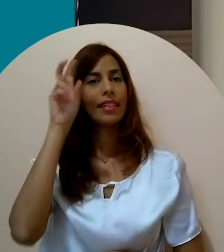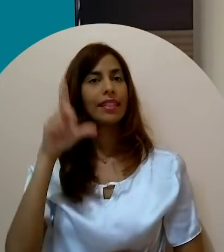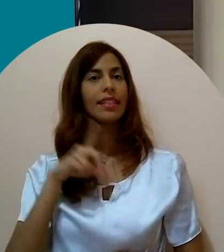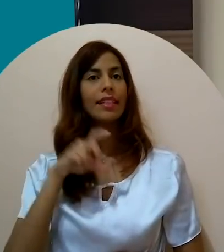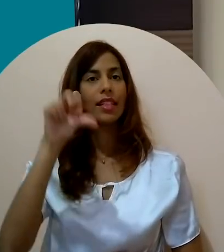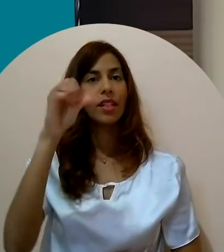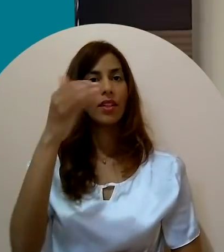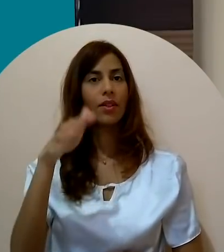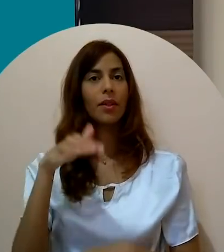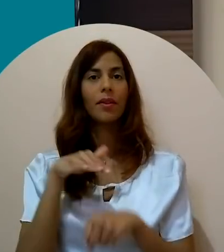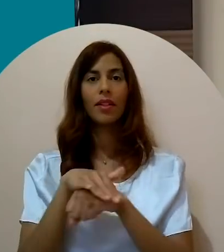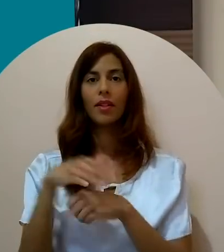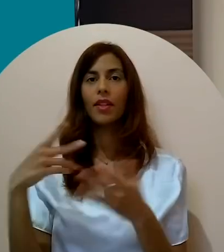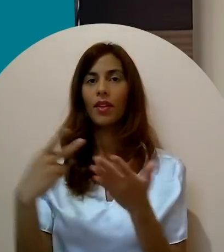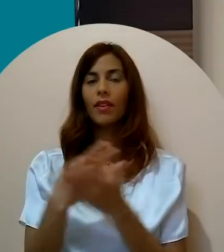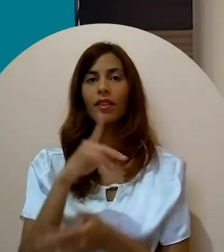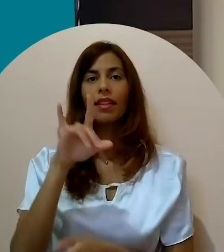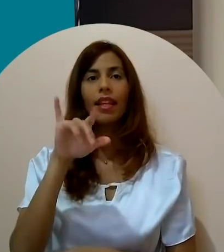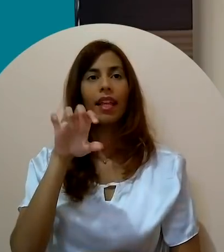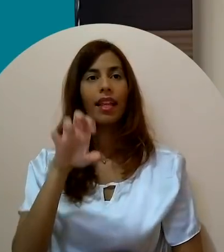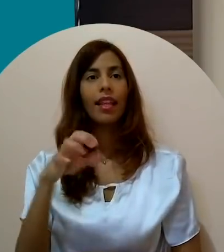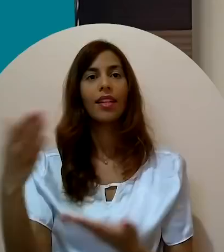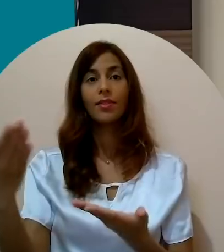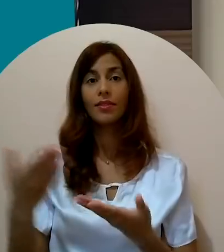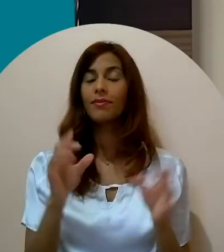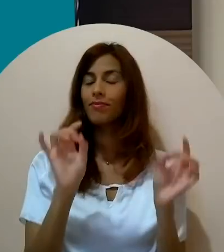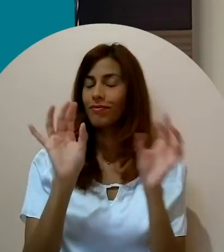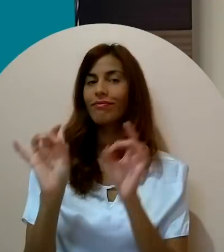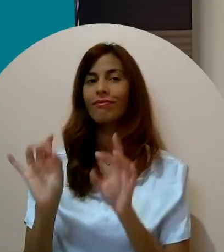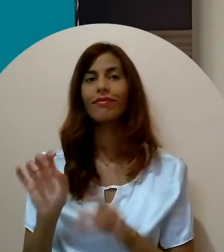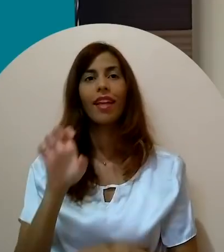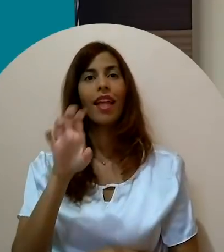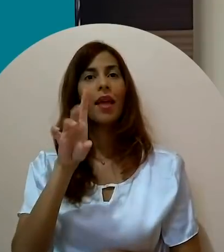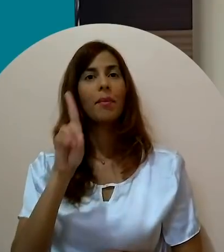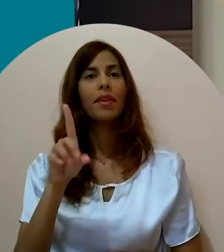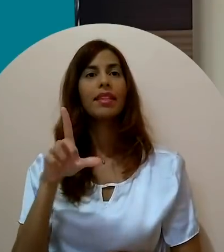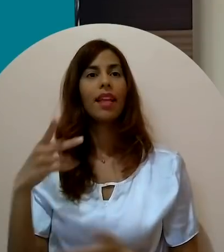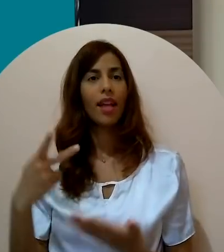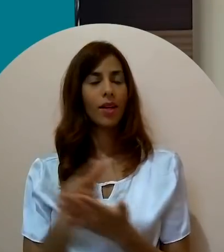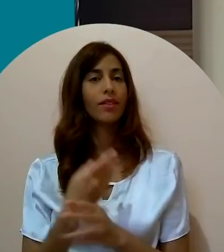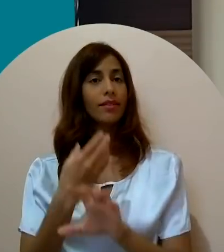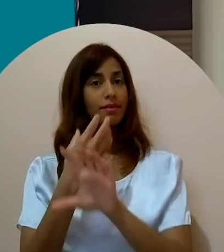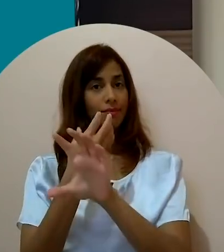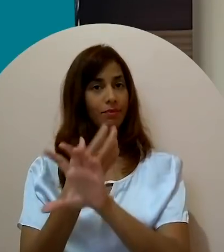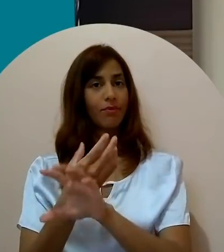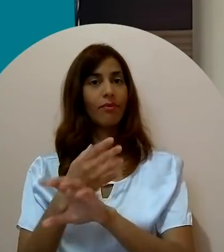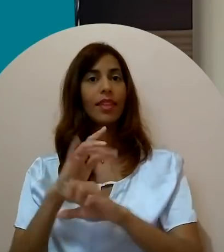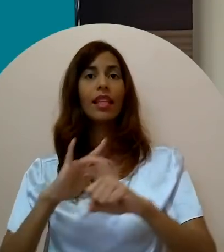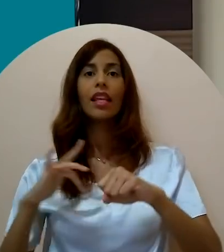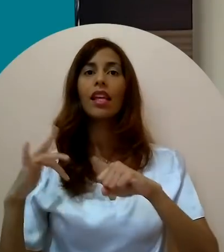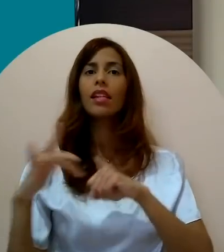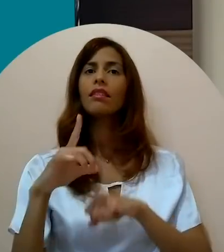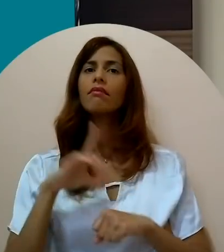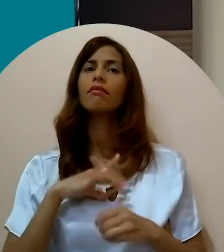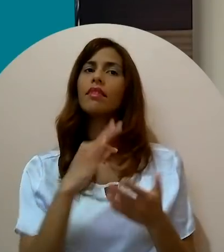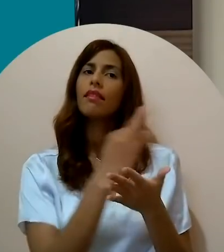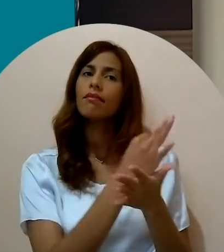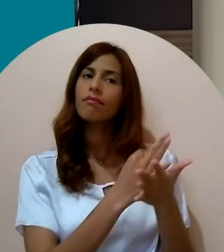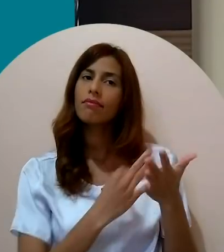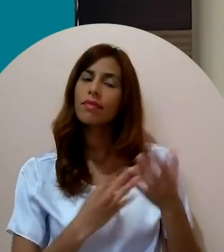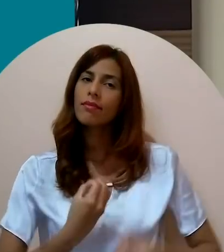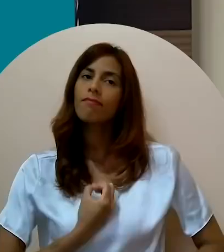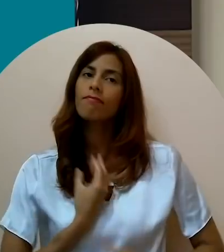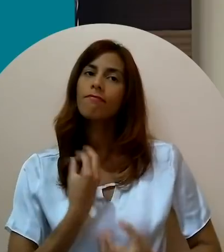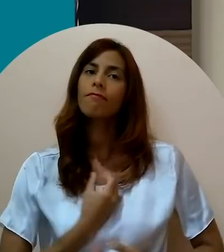quinta, às 21h30, acontece uma live com convidados especiais. A EBD vem acontecendo via videoconferência. Nas redes